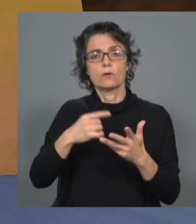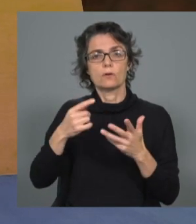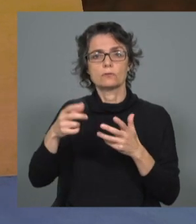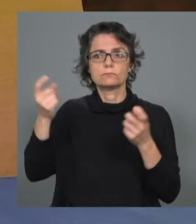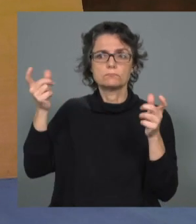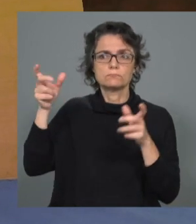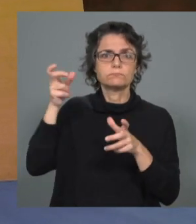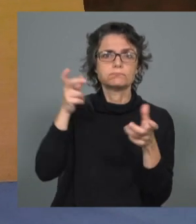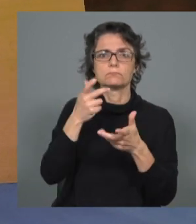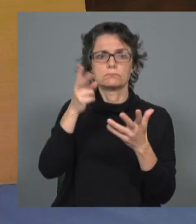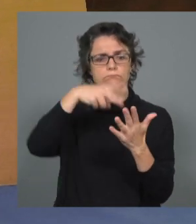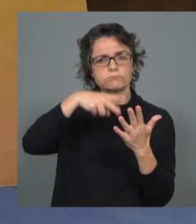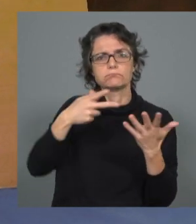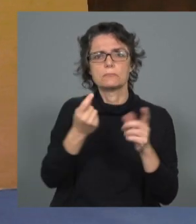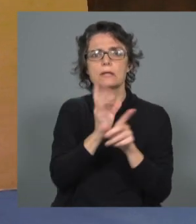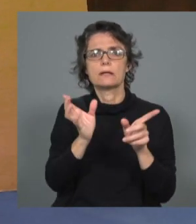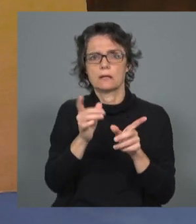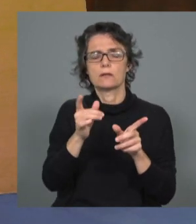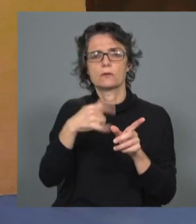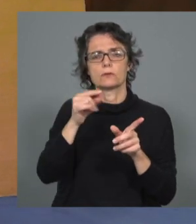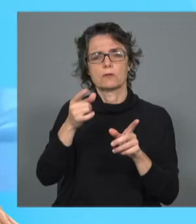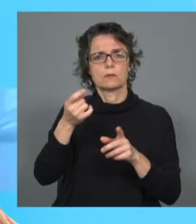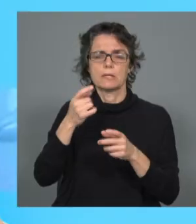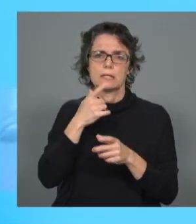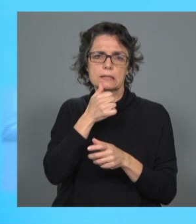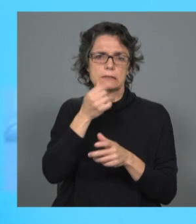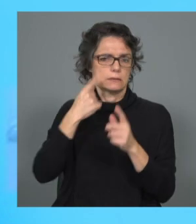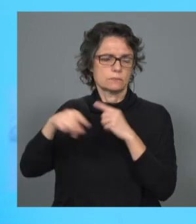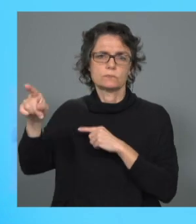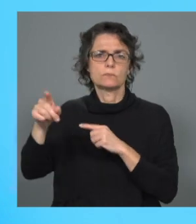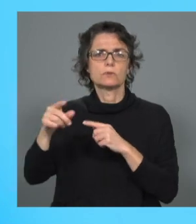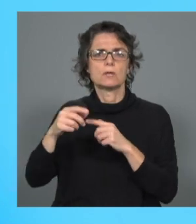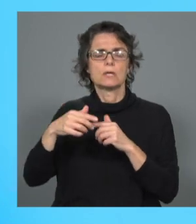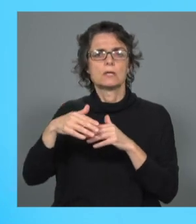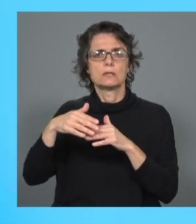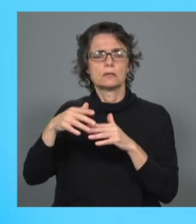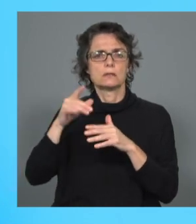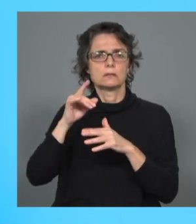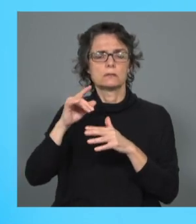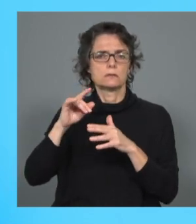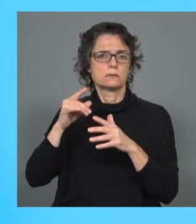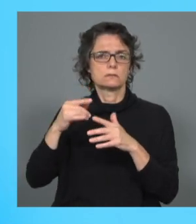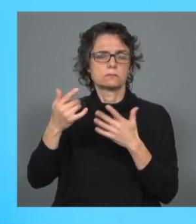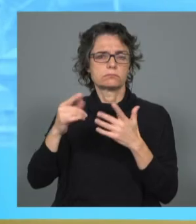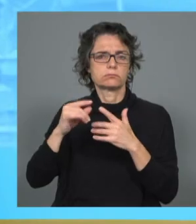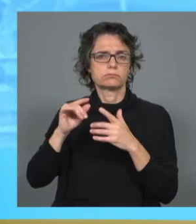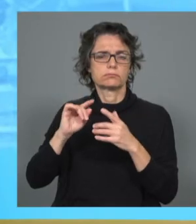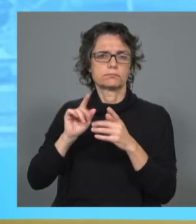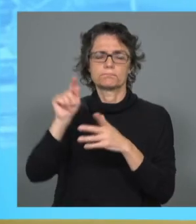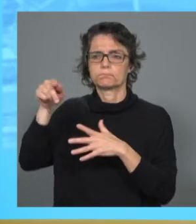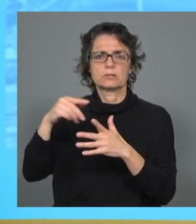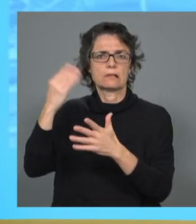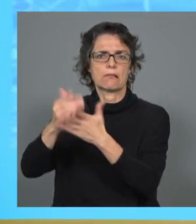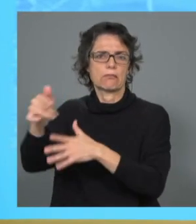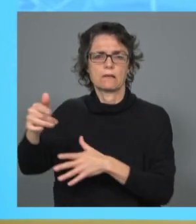não pudemos ignorar e por isso também resolvemos partir. E tudo isso a própria comunidade também conjugou esses mesmos verbos?